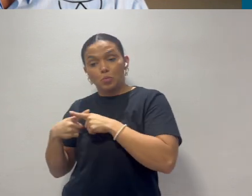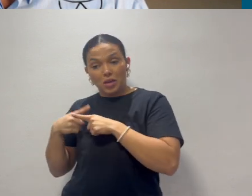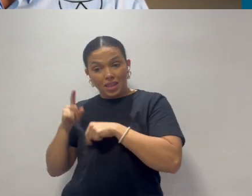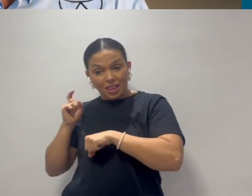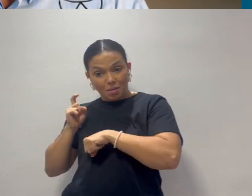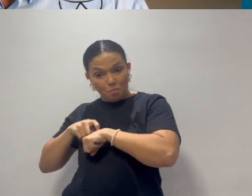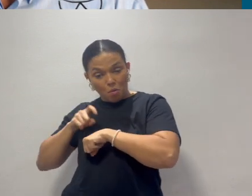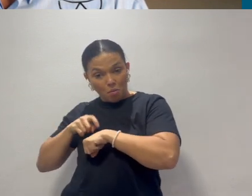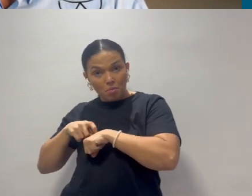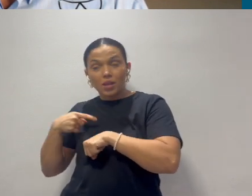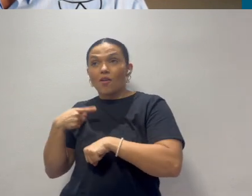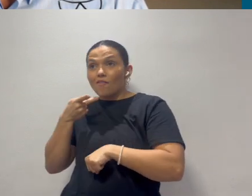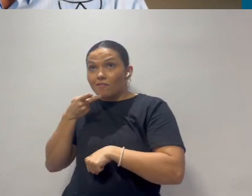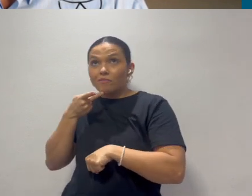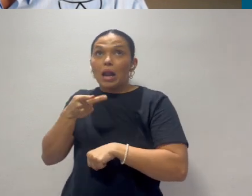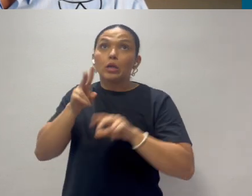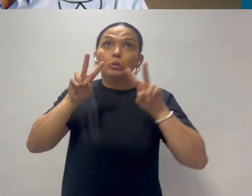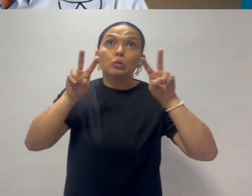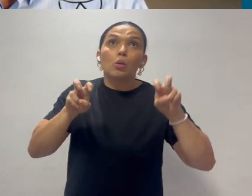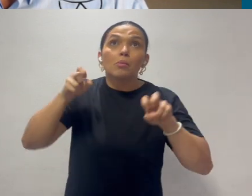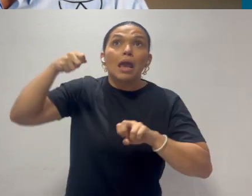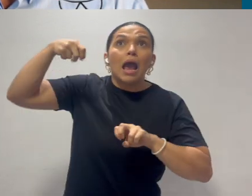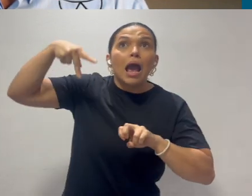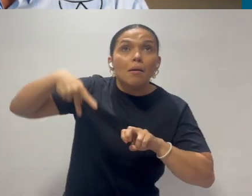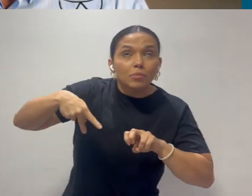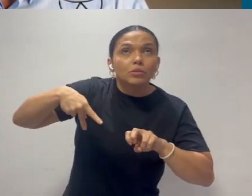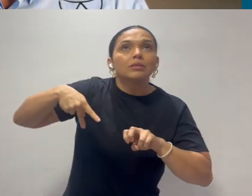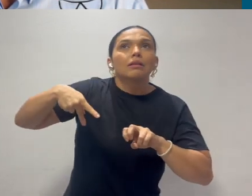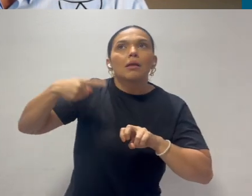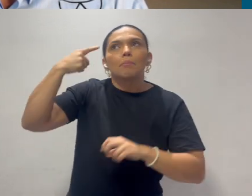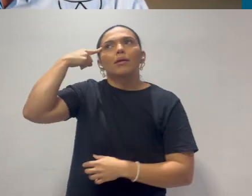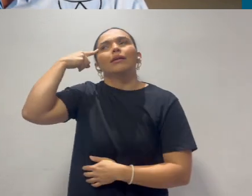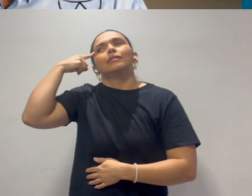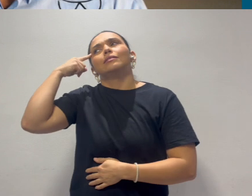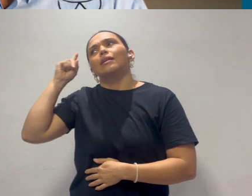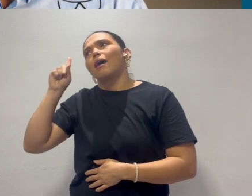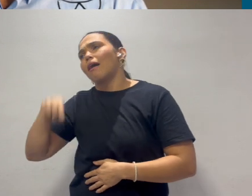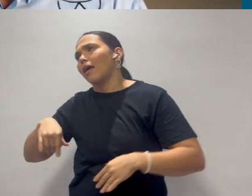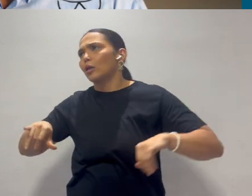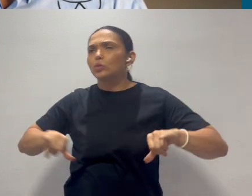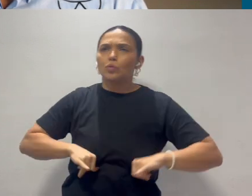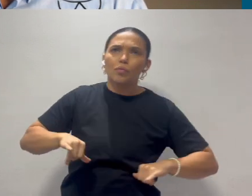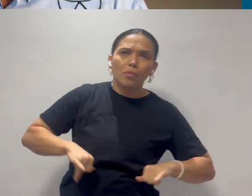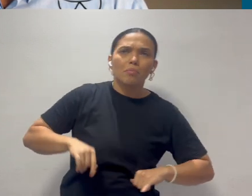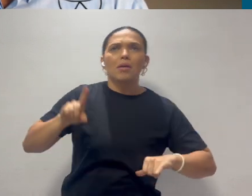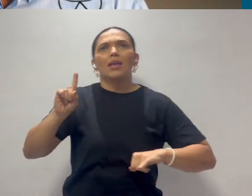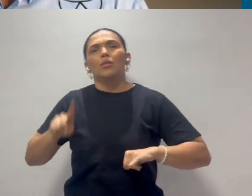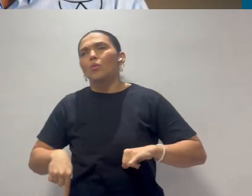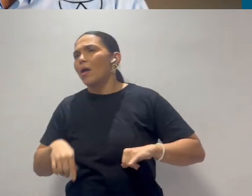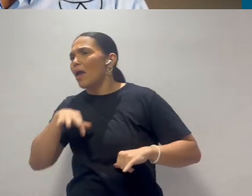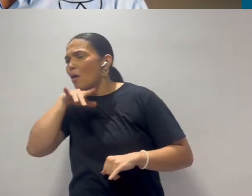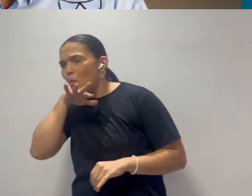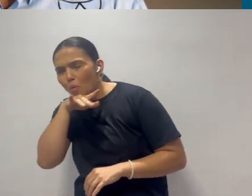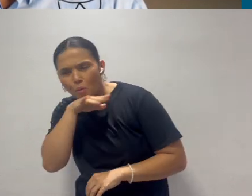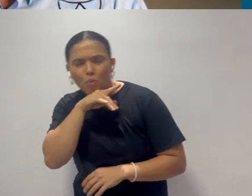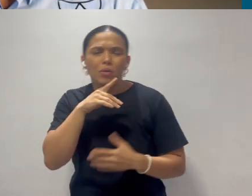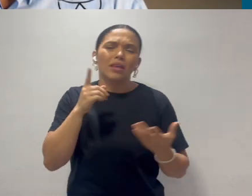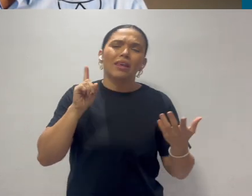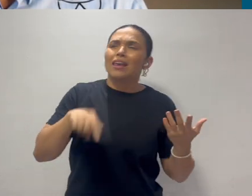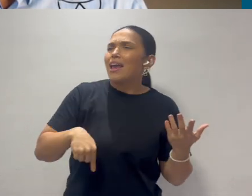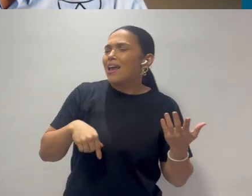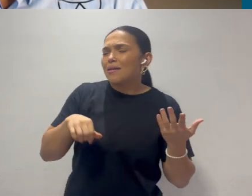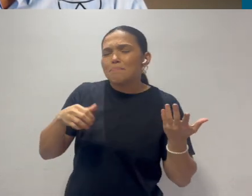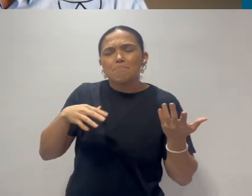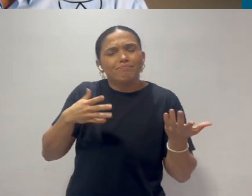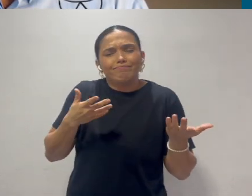sobre aposentadoria, a primeira coisa que vem na sua cabeça é um pesadelo, e não pode ser feito assim. Você tem que fazer a sua aposentadoria de uma